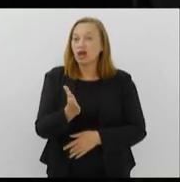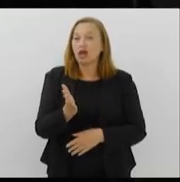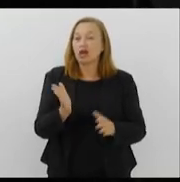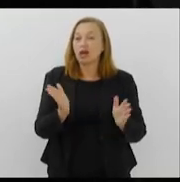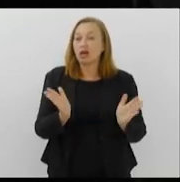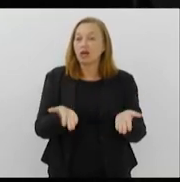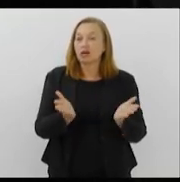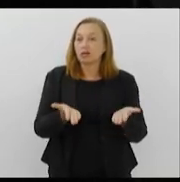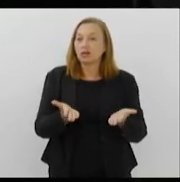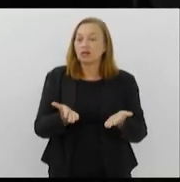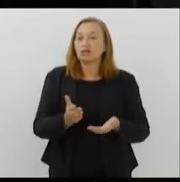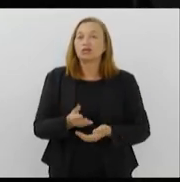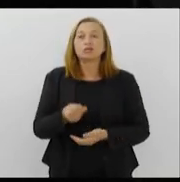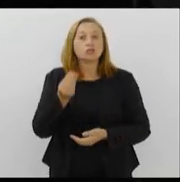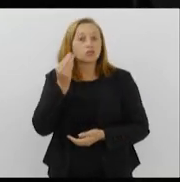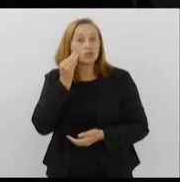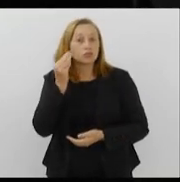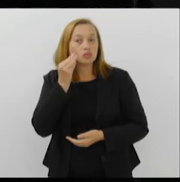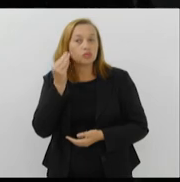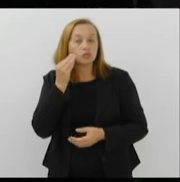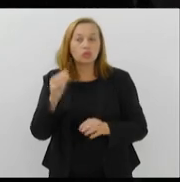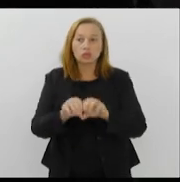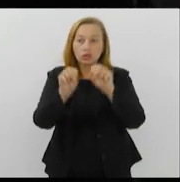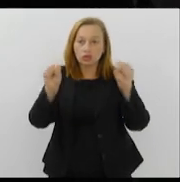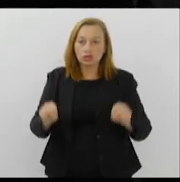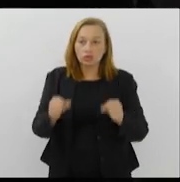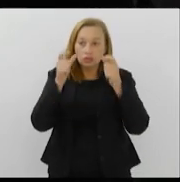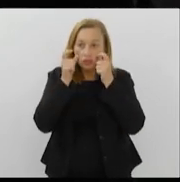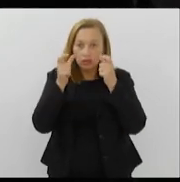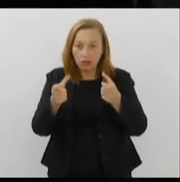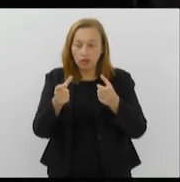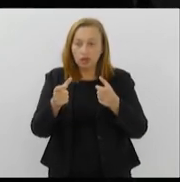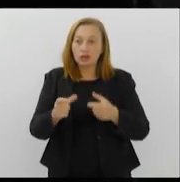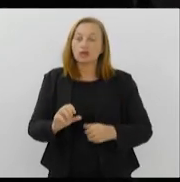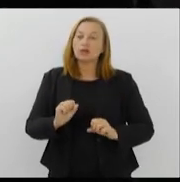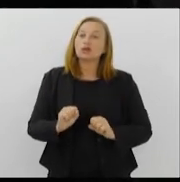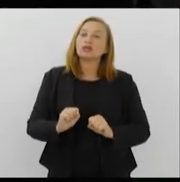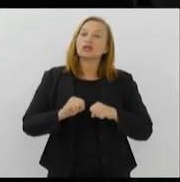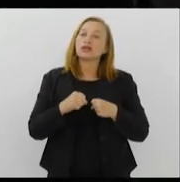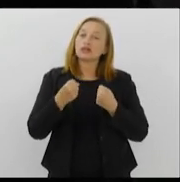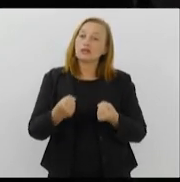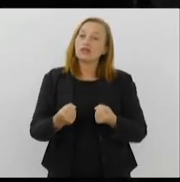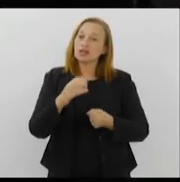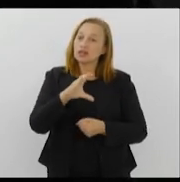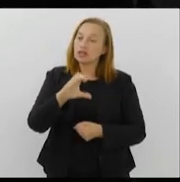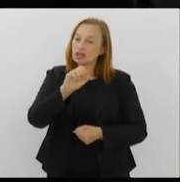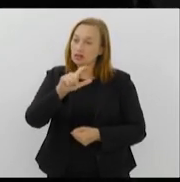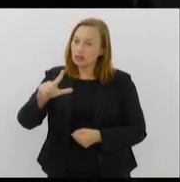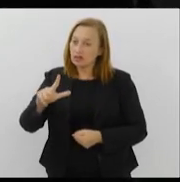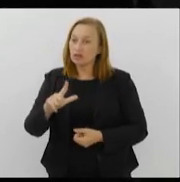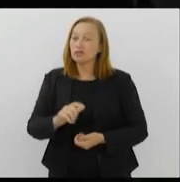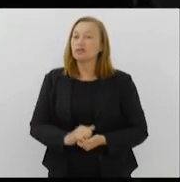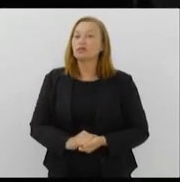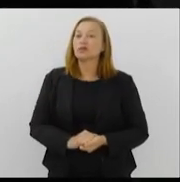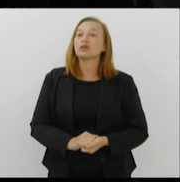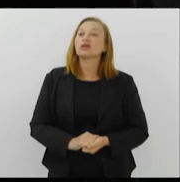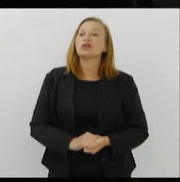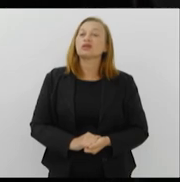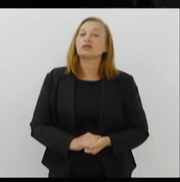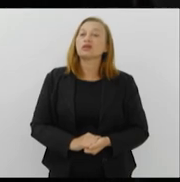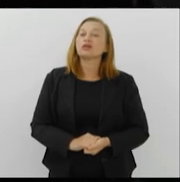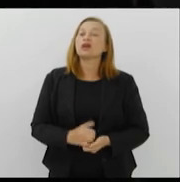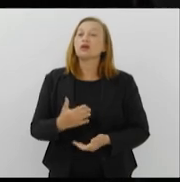a testagem do sistema de alerta, né, da Defesa Civil, que é o CEL Broadcast, lei de